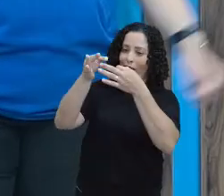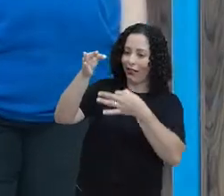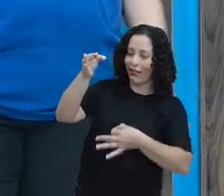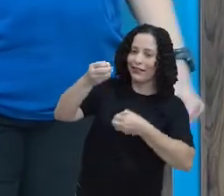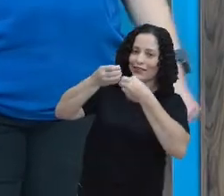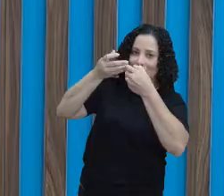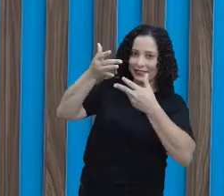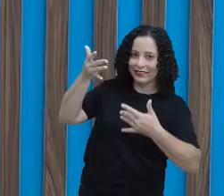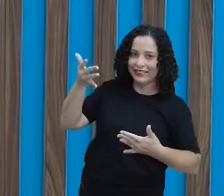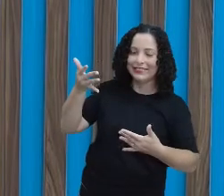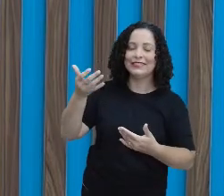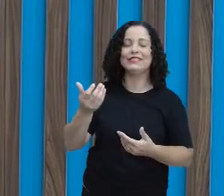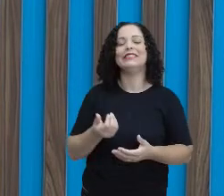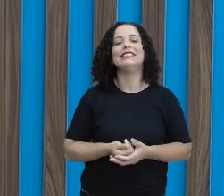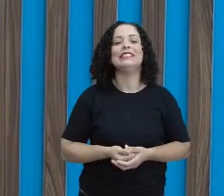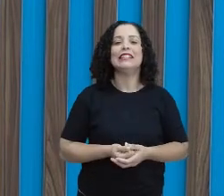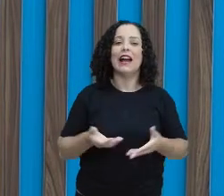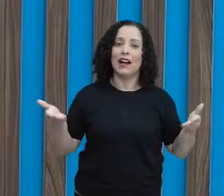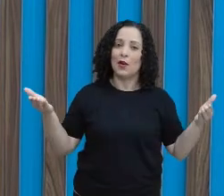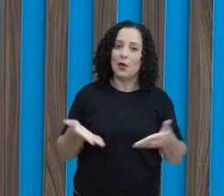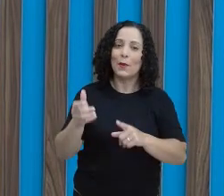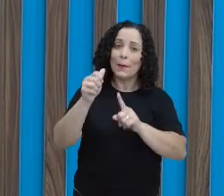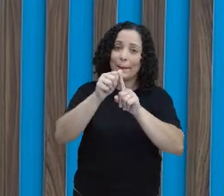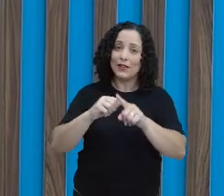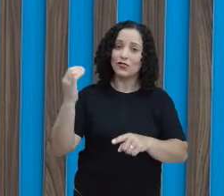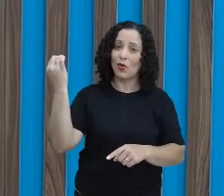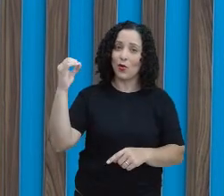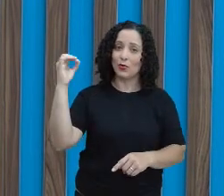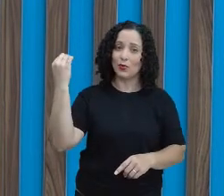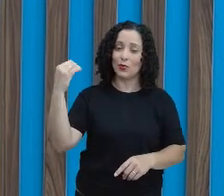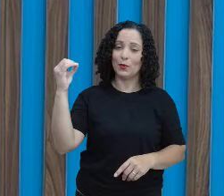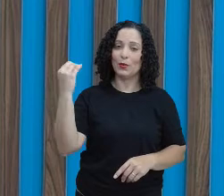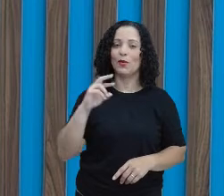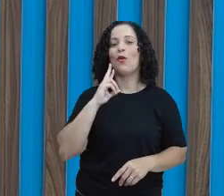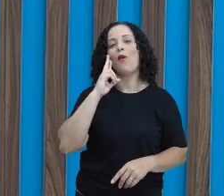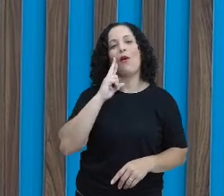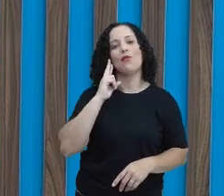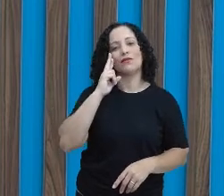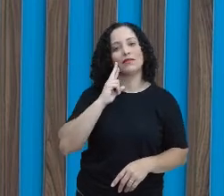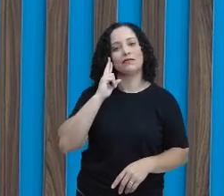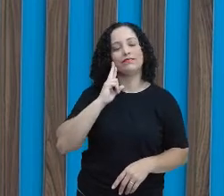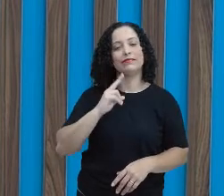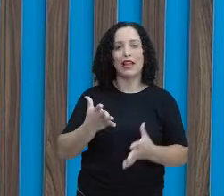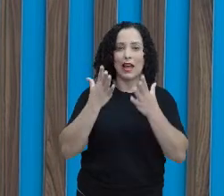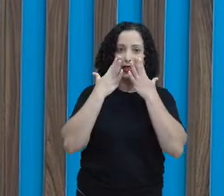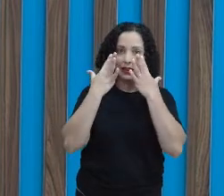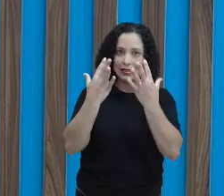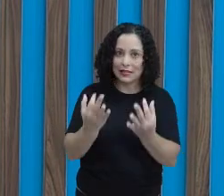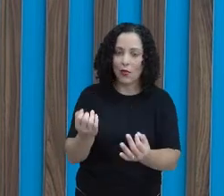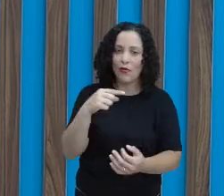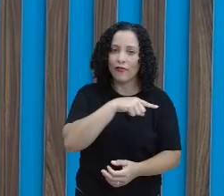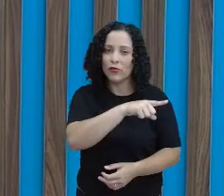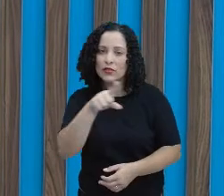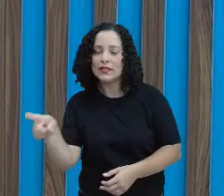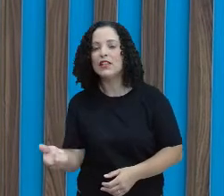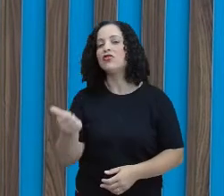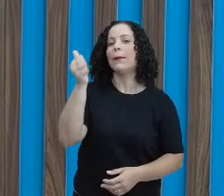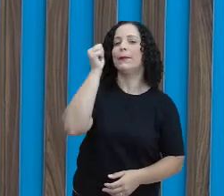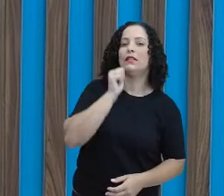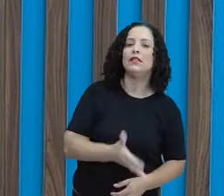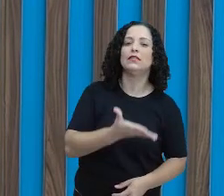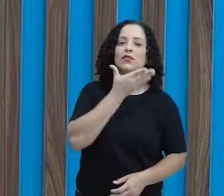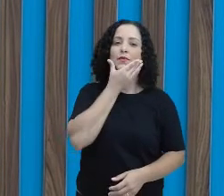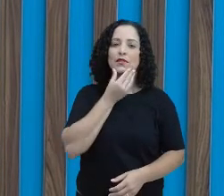Estamos no Outubro Rosa. E aí no Outubro Rosa eu quero chamar a atenção de vocês, meninas e meninos,